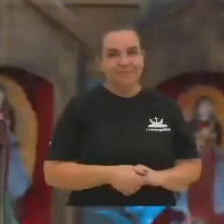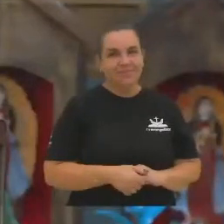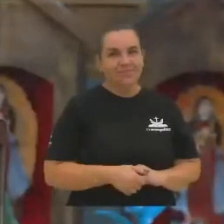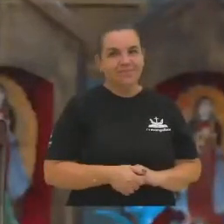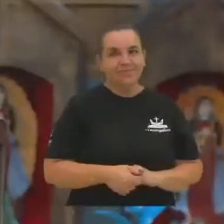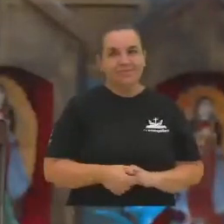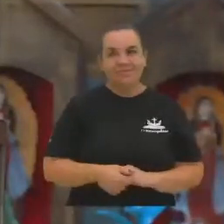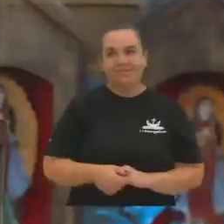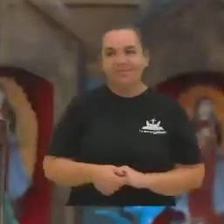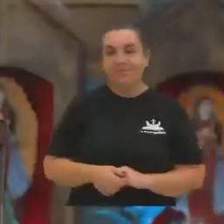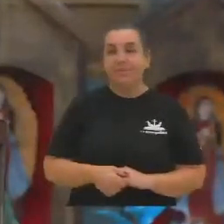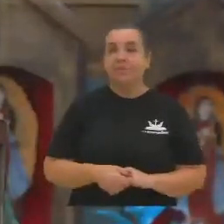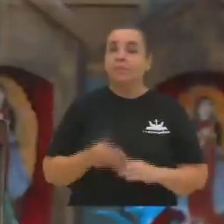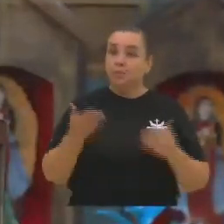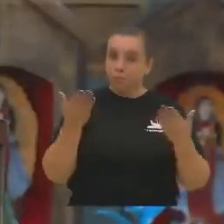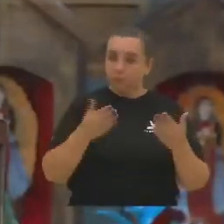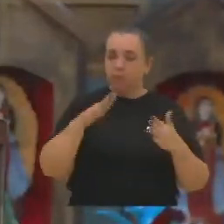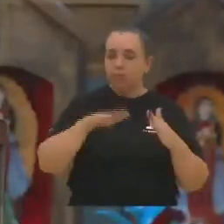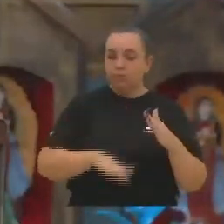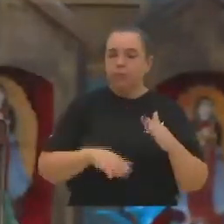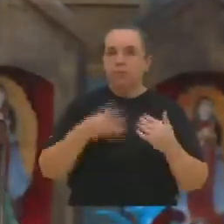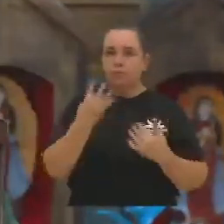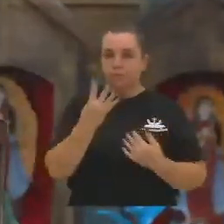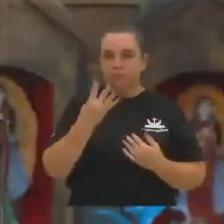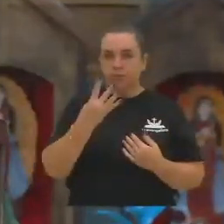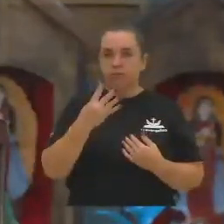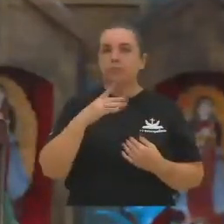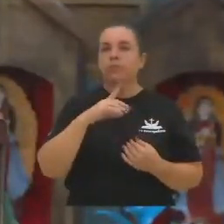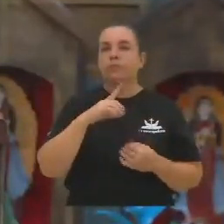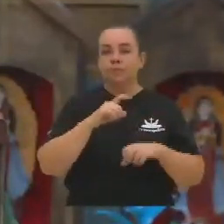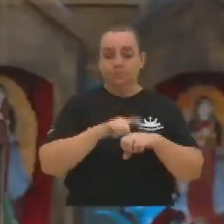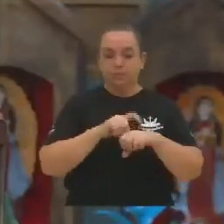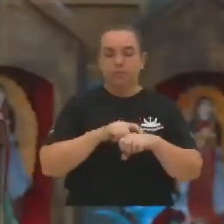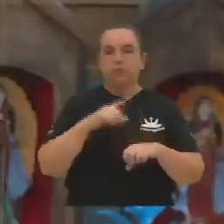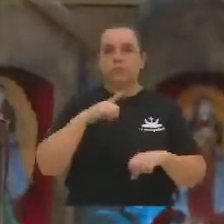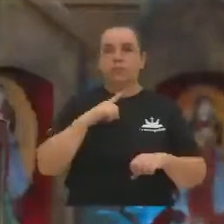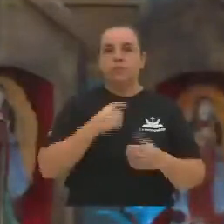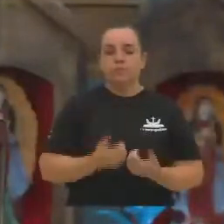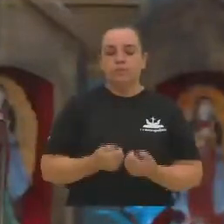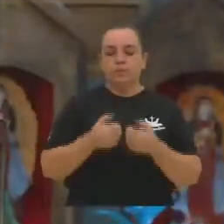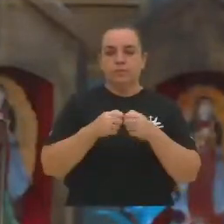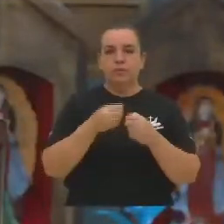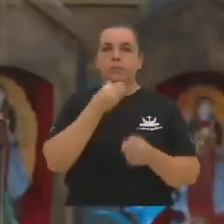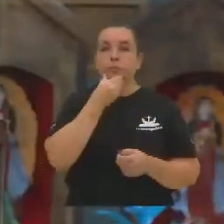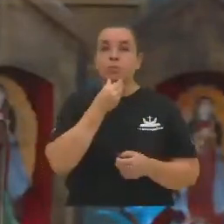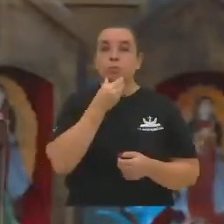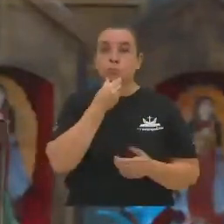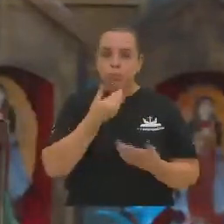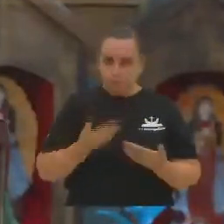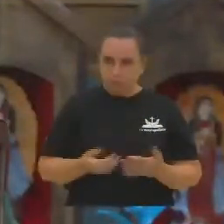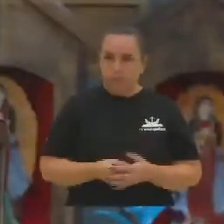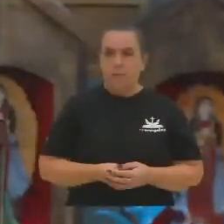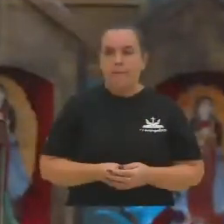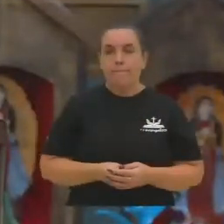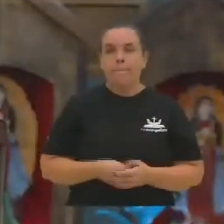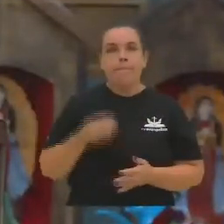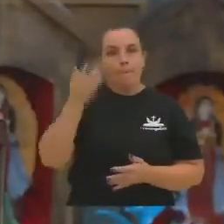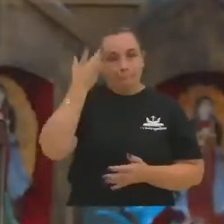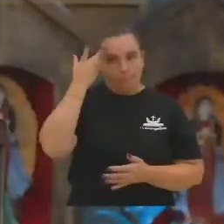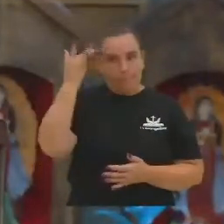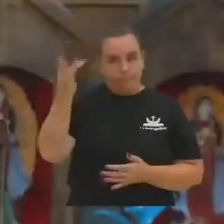4884. Logo mais, às 16 horas, reze conosco o Terço dos Homens. E